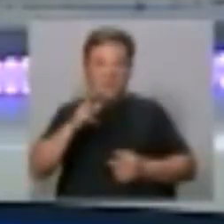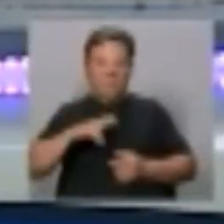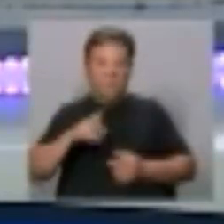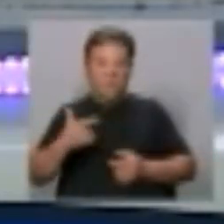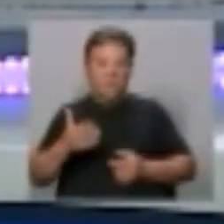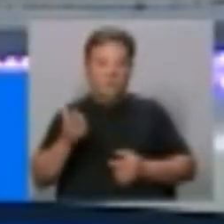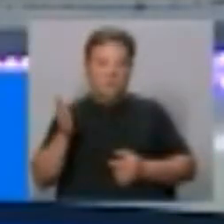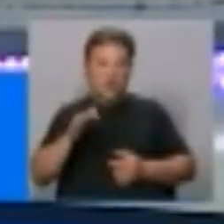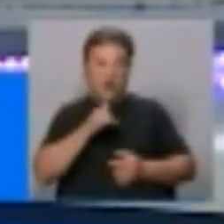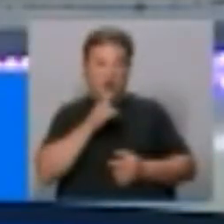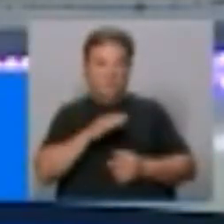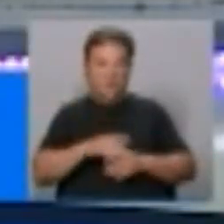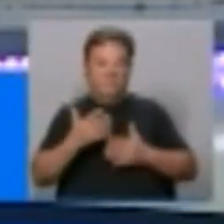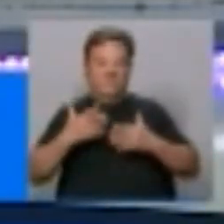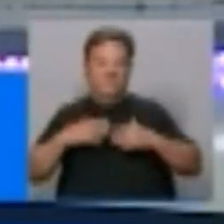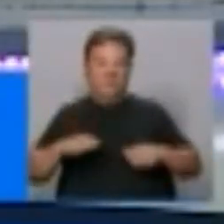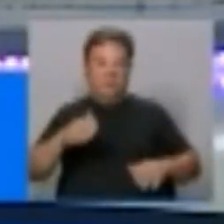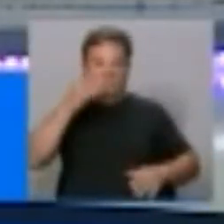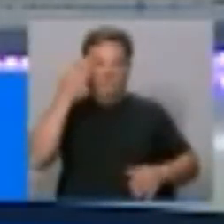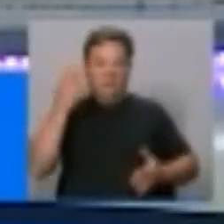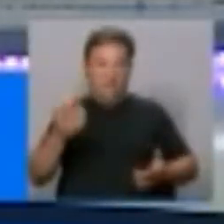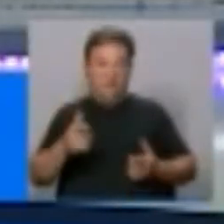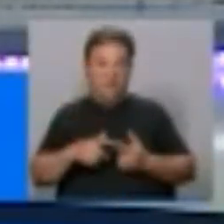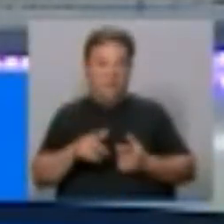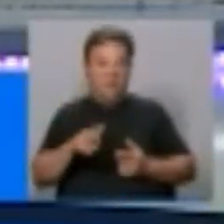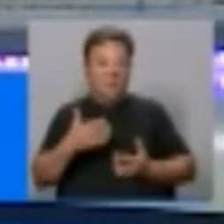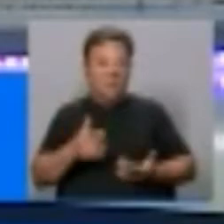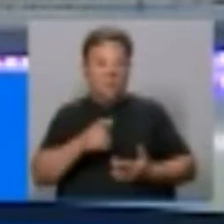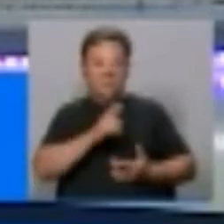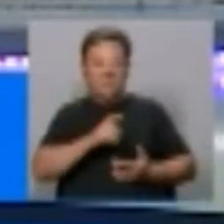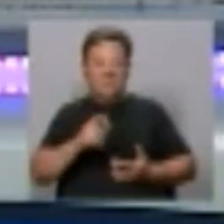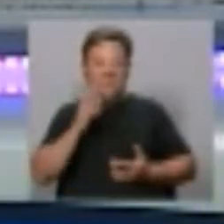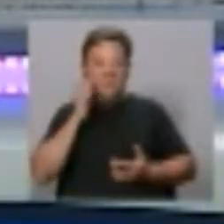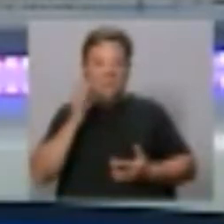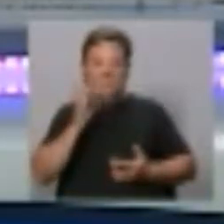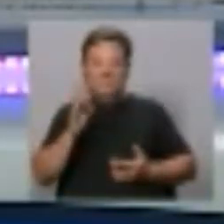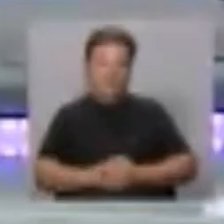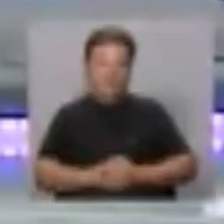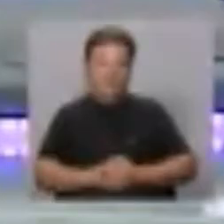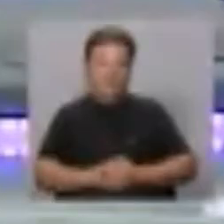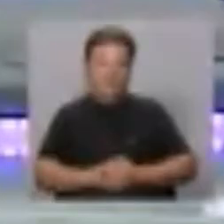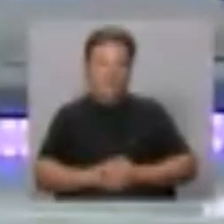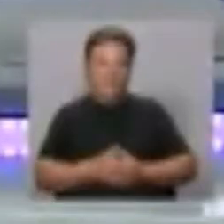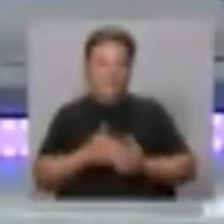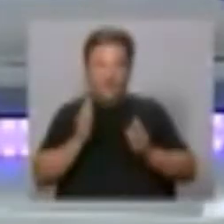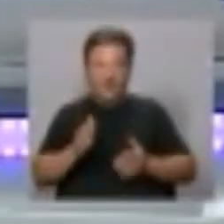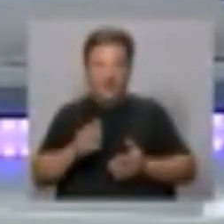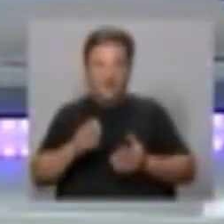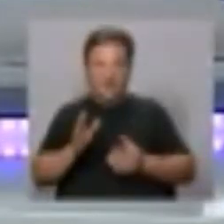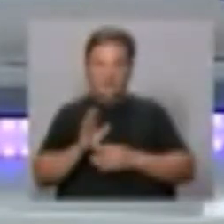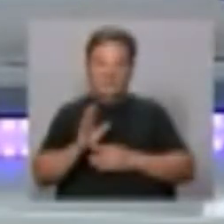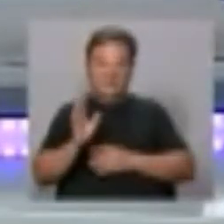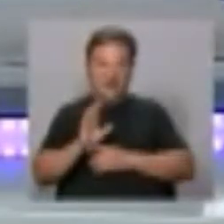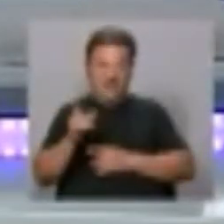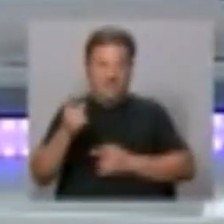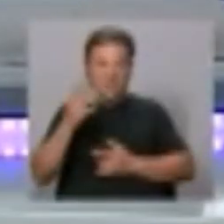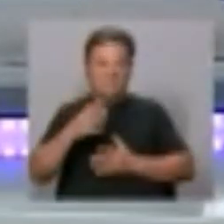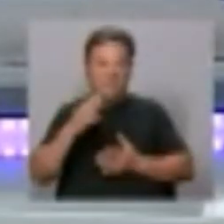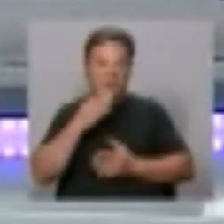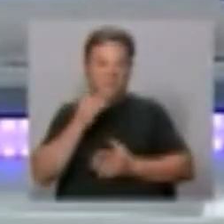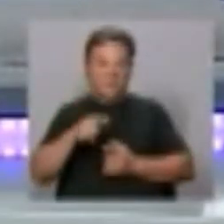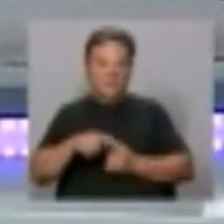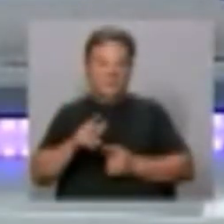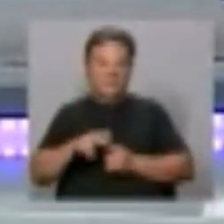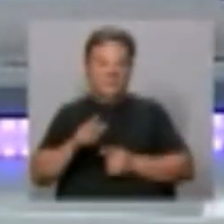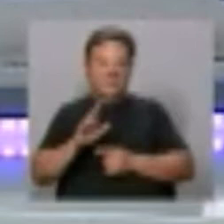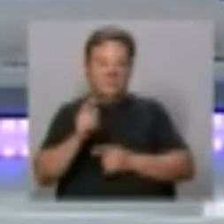a chegar ao Algarve para as férias de verão. A região está com uma taxa elevada de ocupação. Já está nas salas de cinema uma das mais populares séries